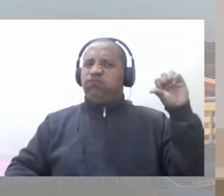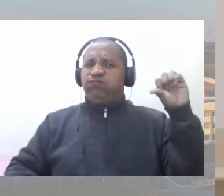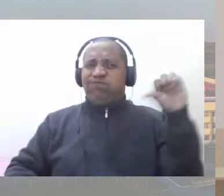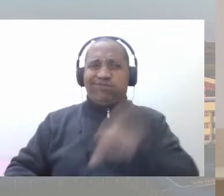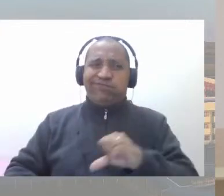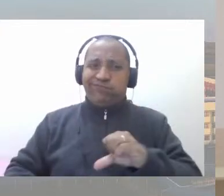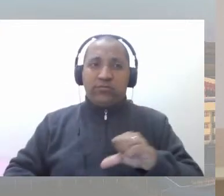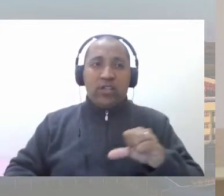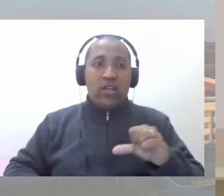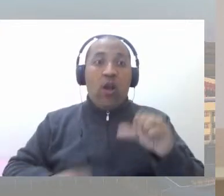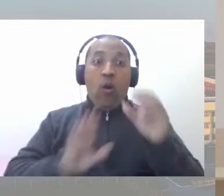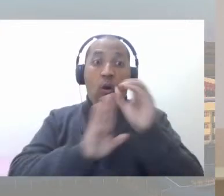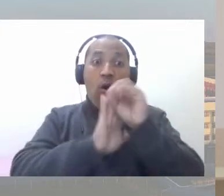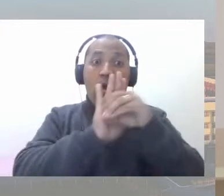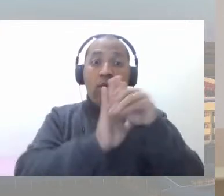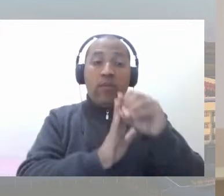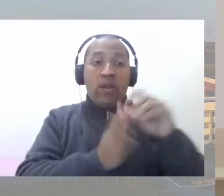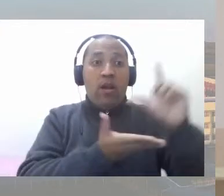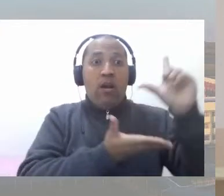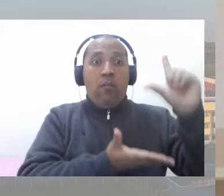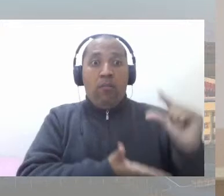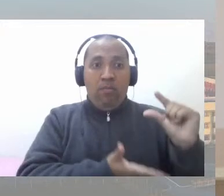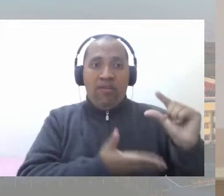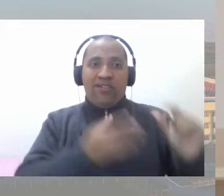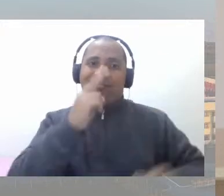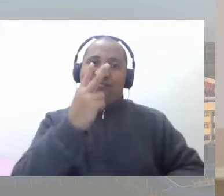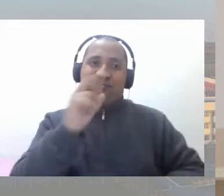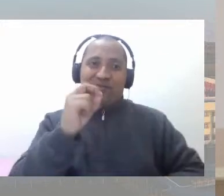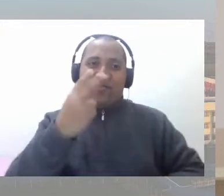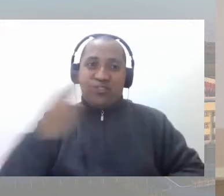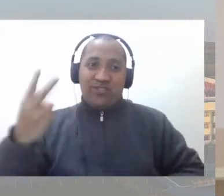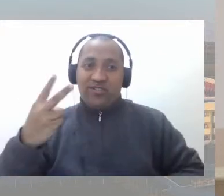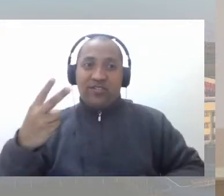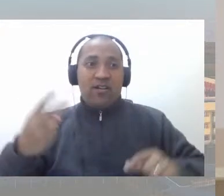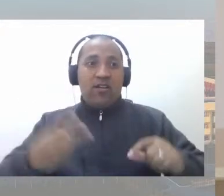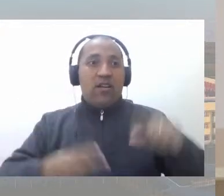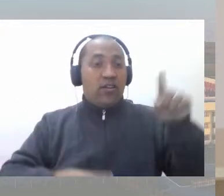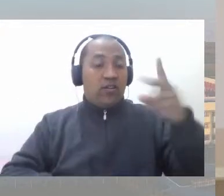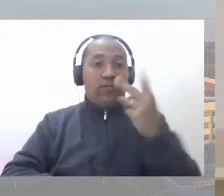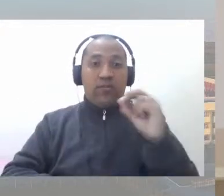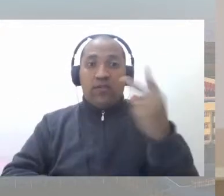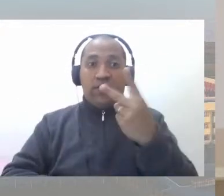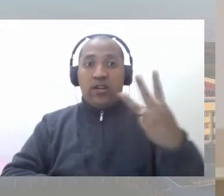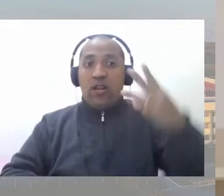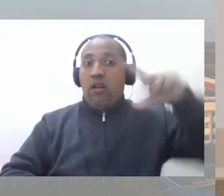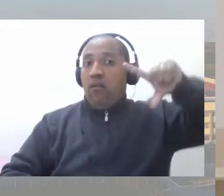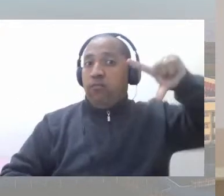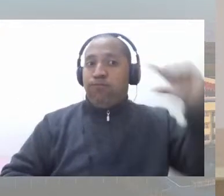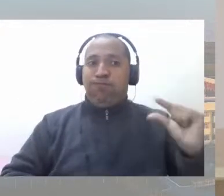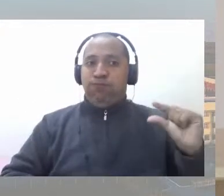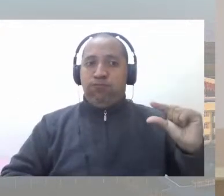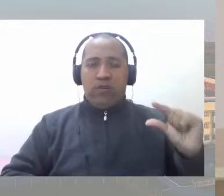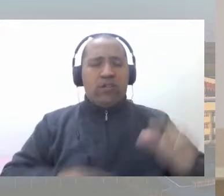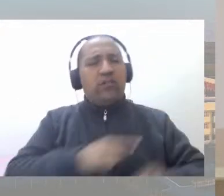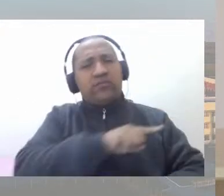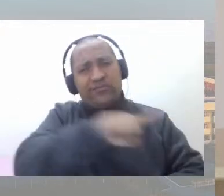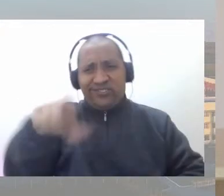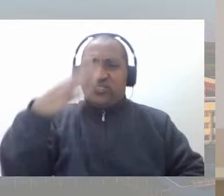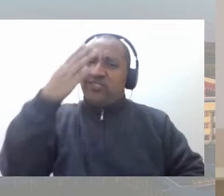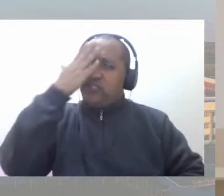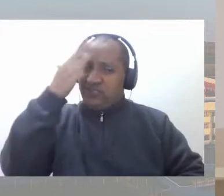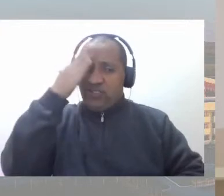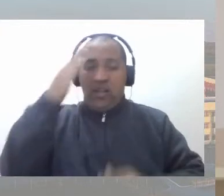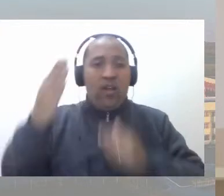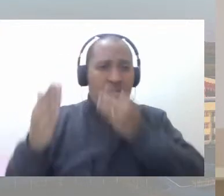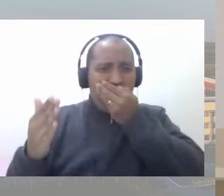menor do que a de 2022. E 2022, todo mundo sabe, né, o que, que